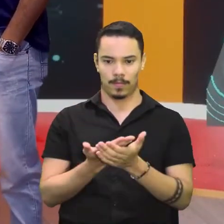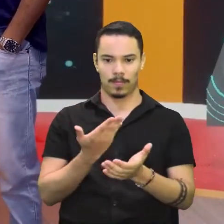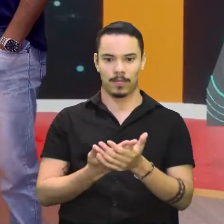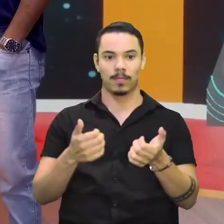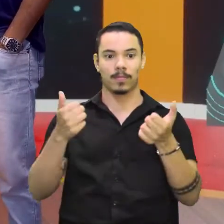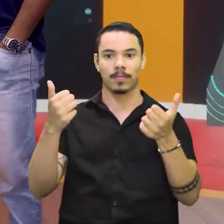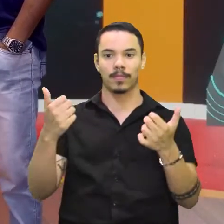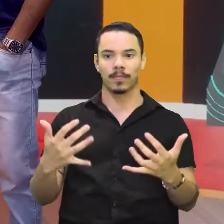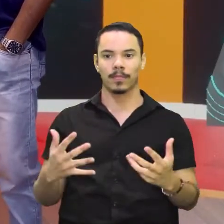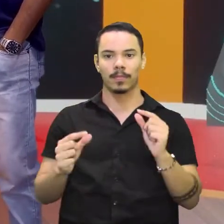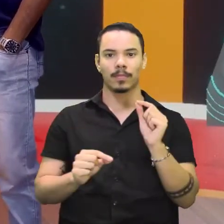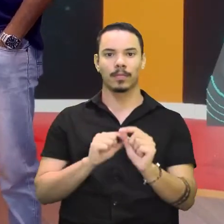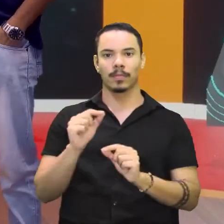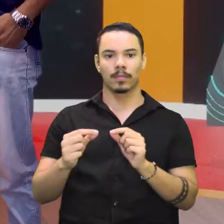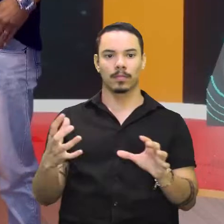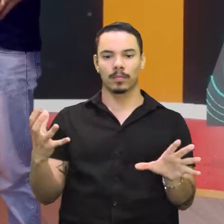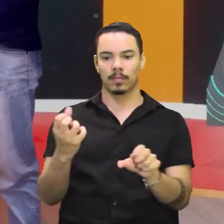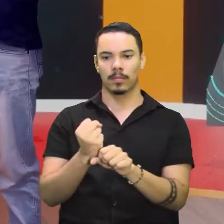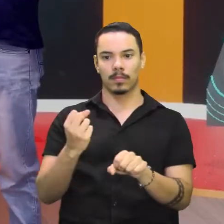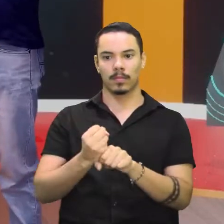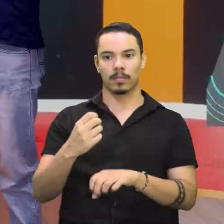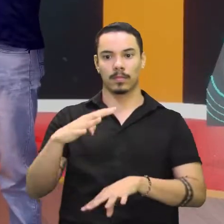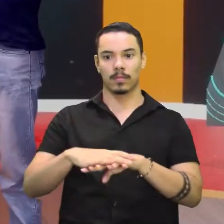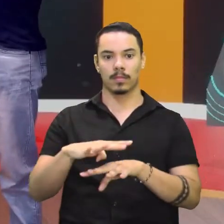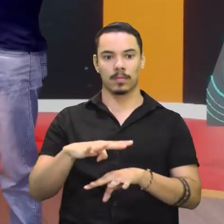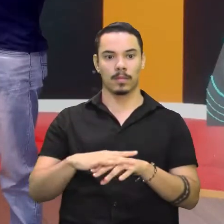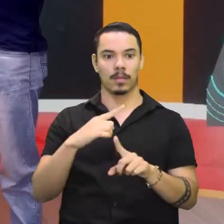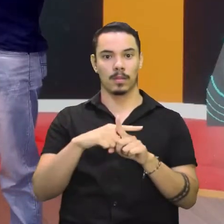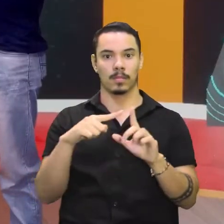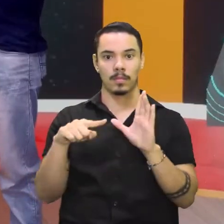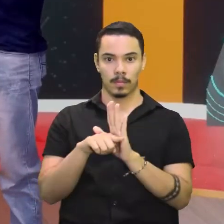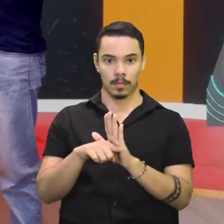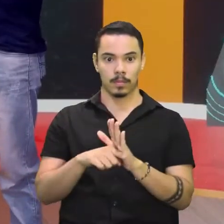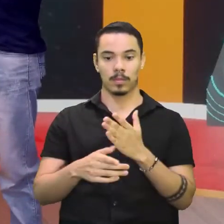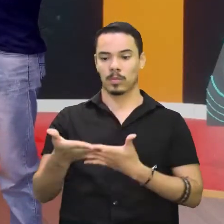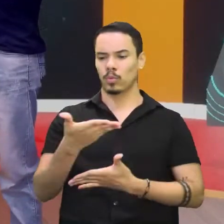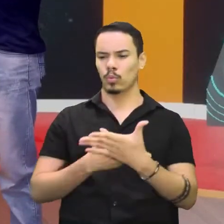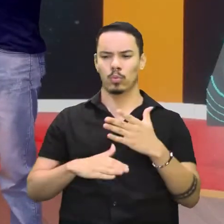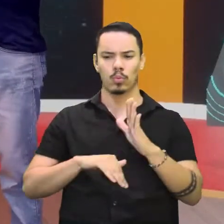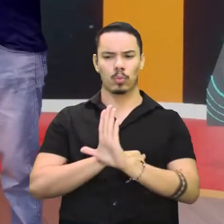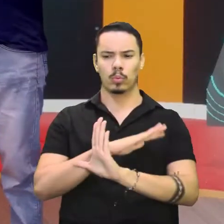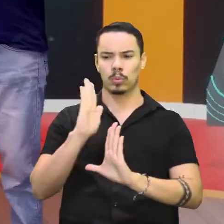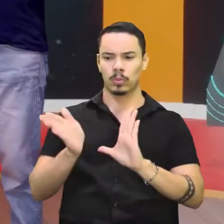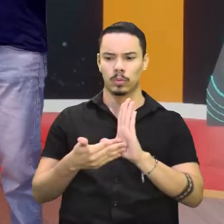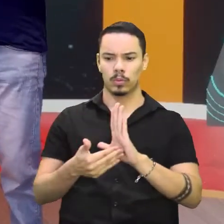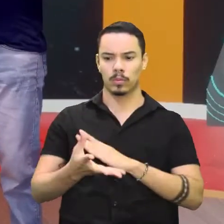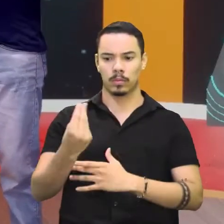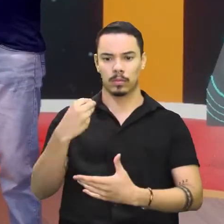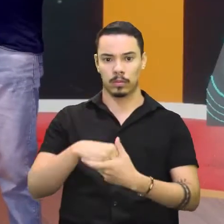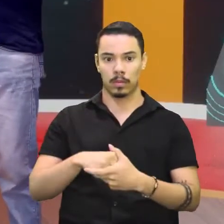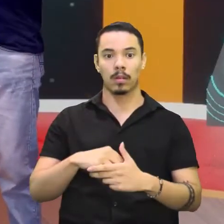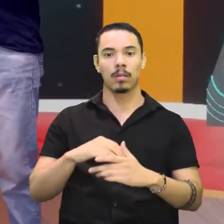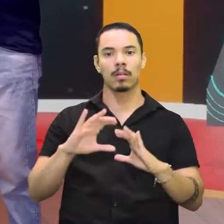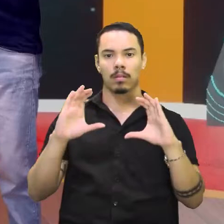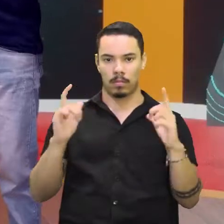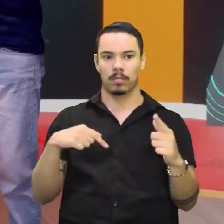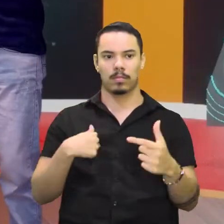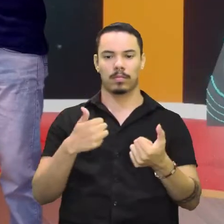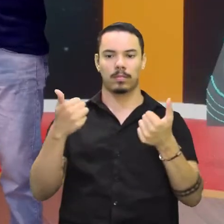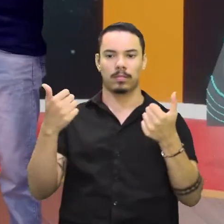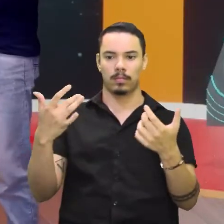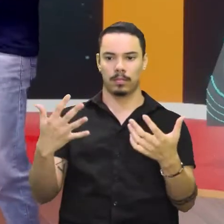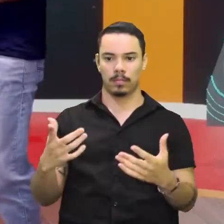fazer operações. Operações envolve tudo. Claro que nós especificamos que seriam operações